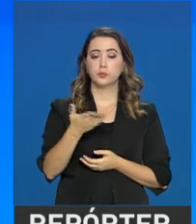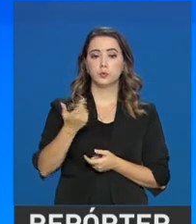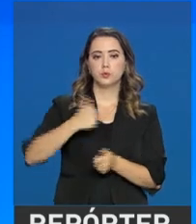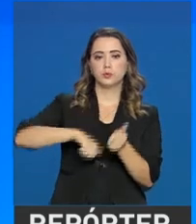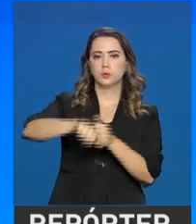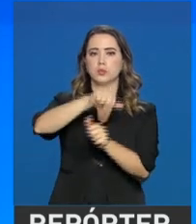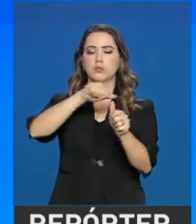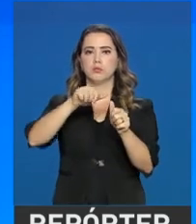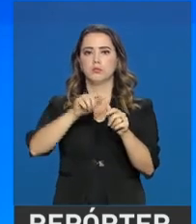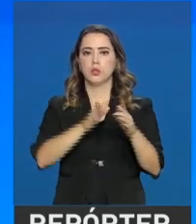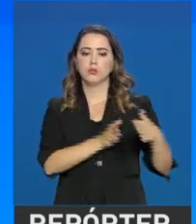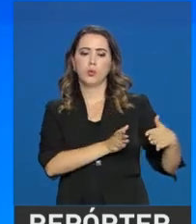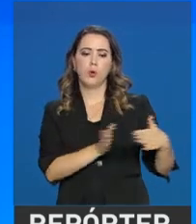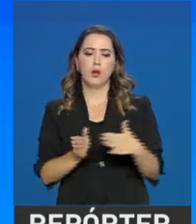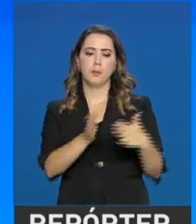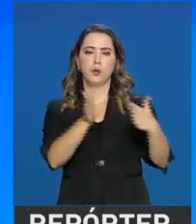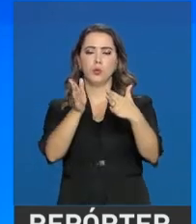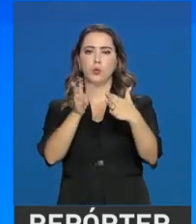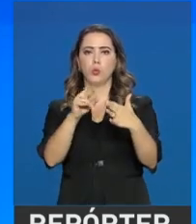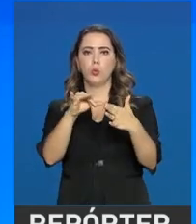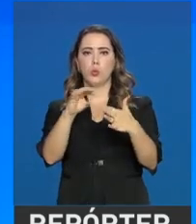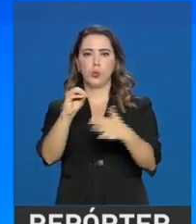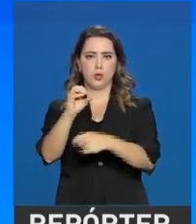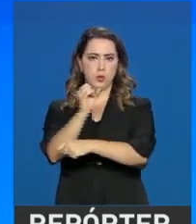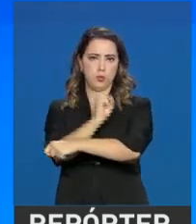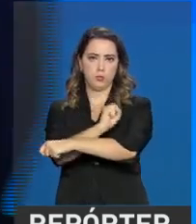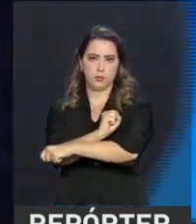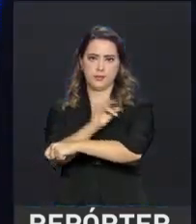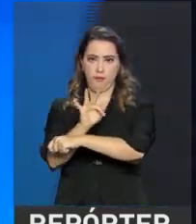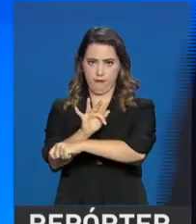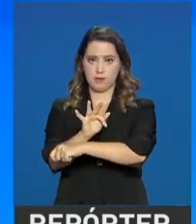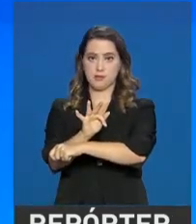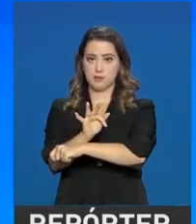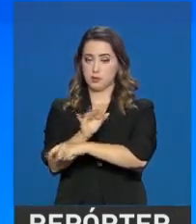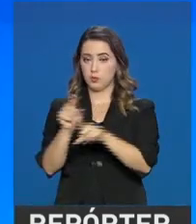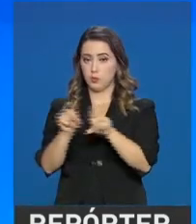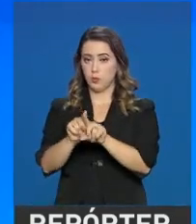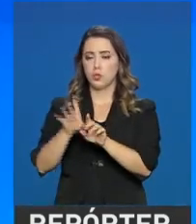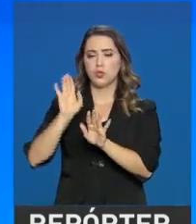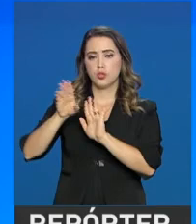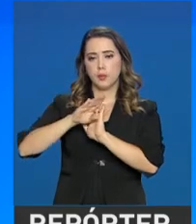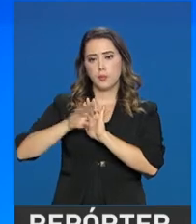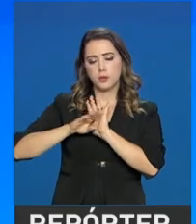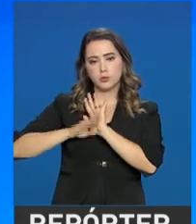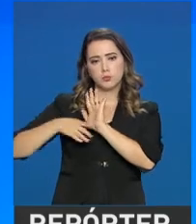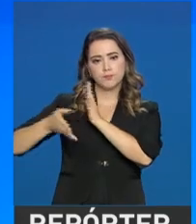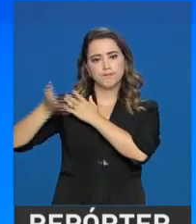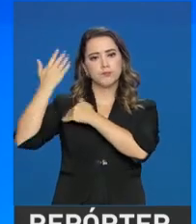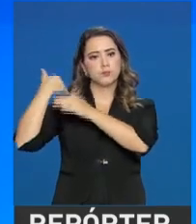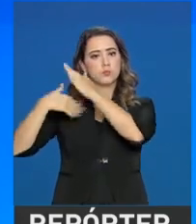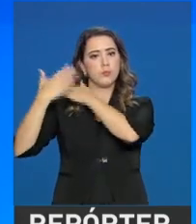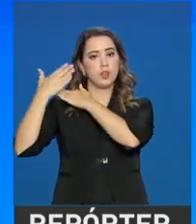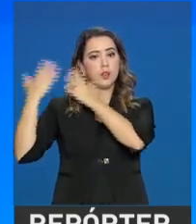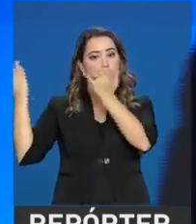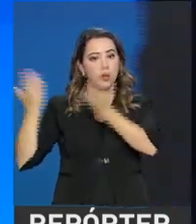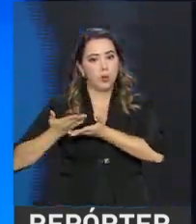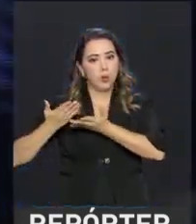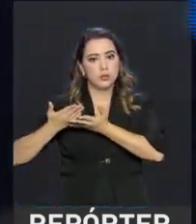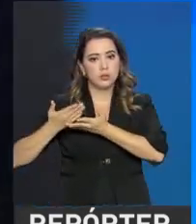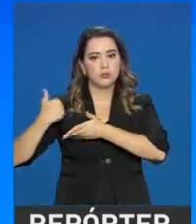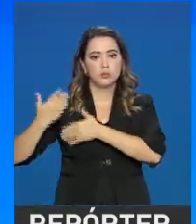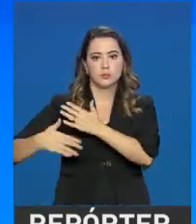transposição do rio são francisco trata se de projeto antigo que agora estamos